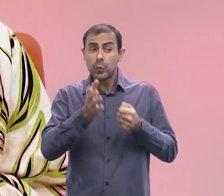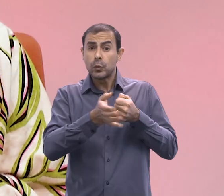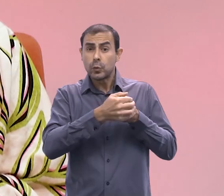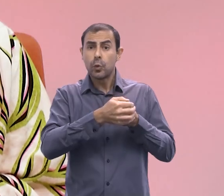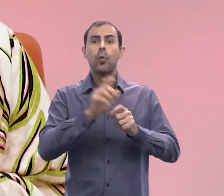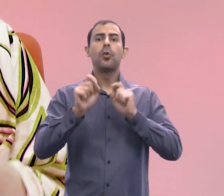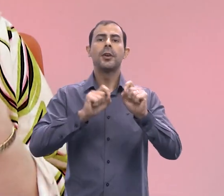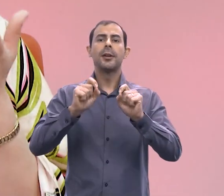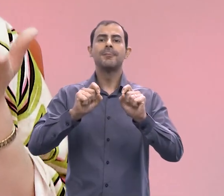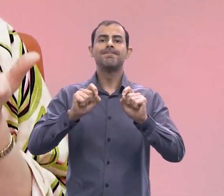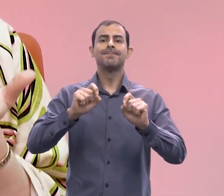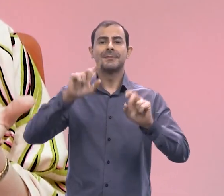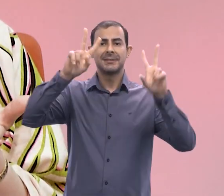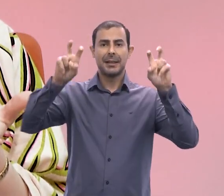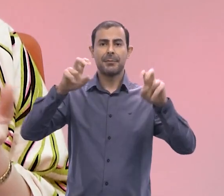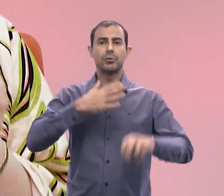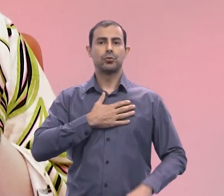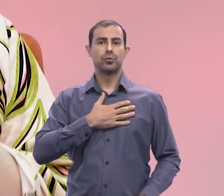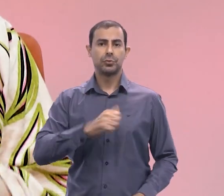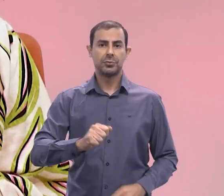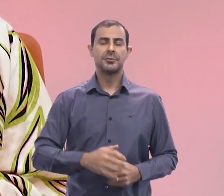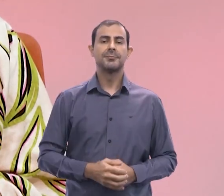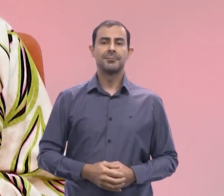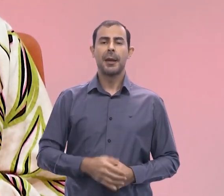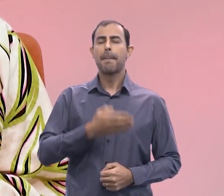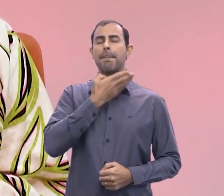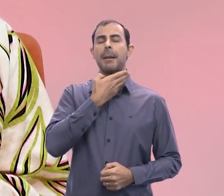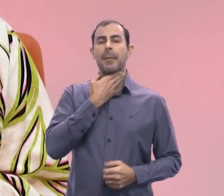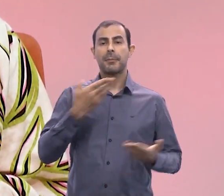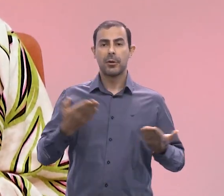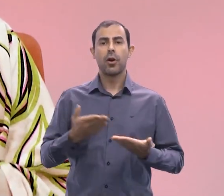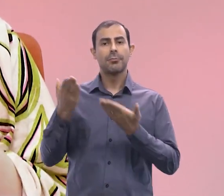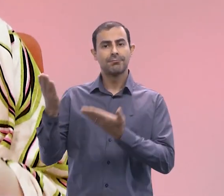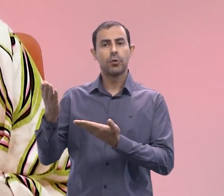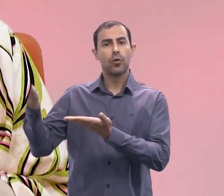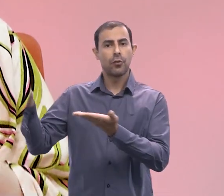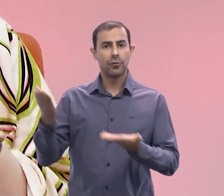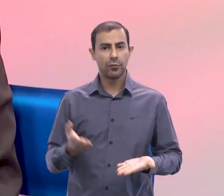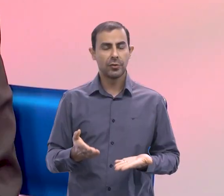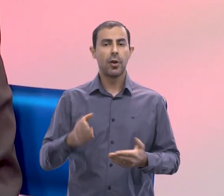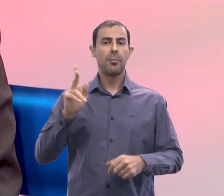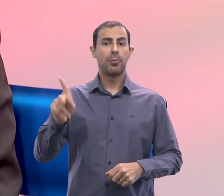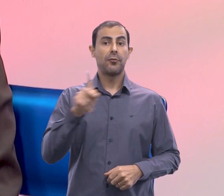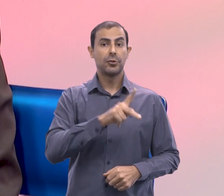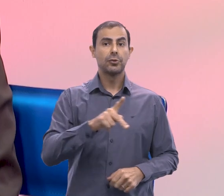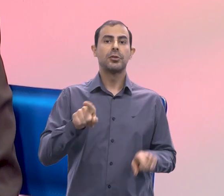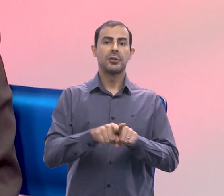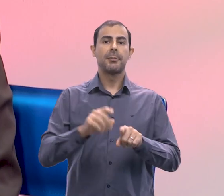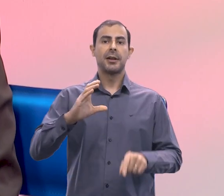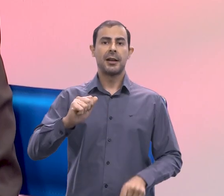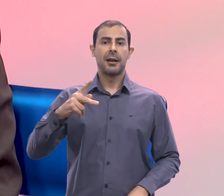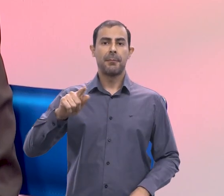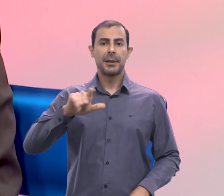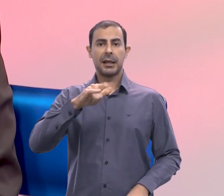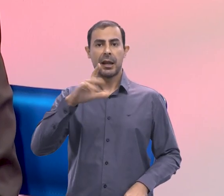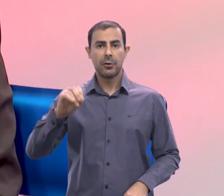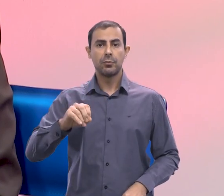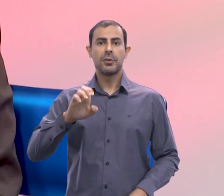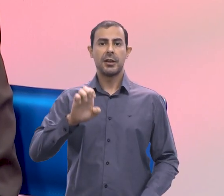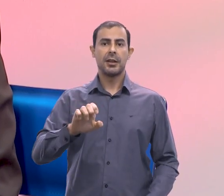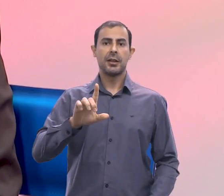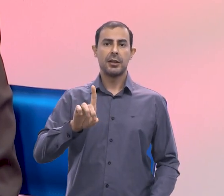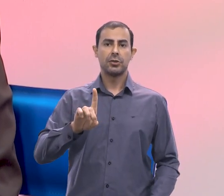nossa sociedade, o suicídio. Para esse bate-papo, convidamos o professor e capelão Edilson Reis, que